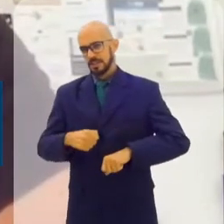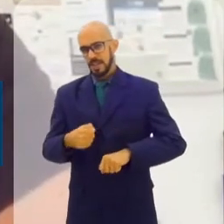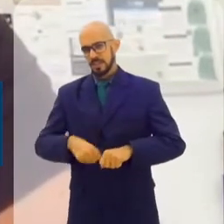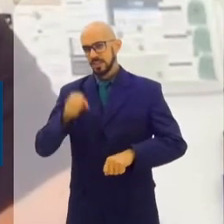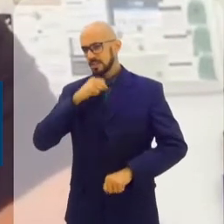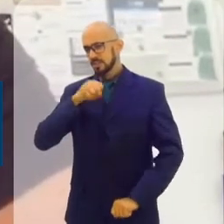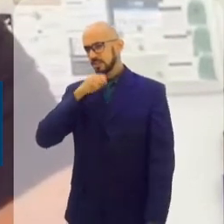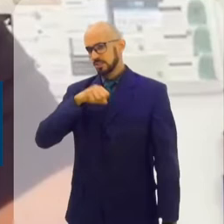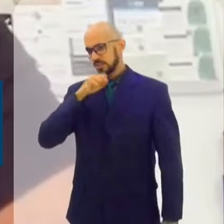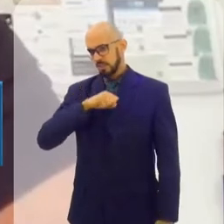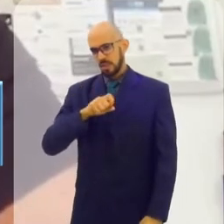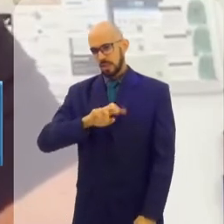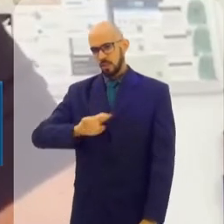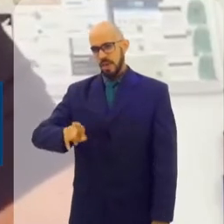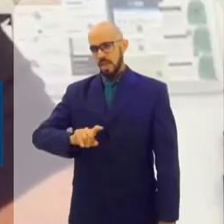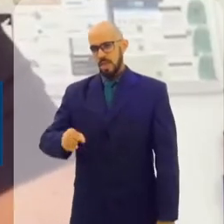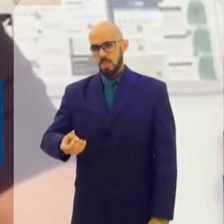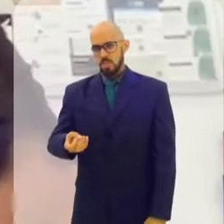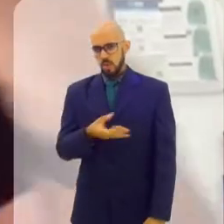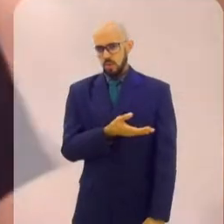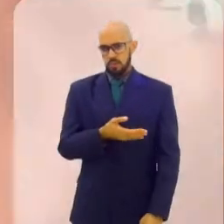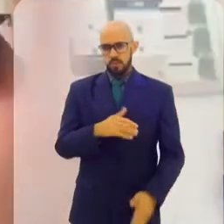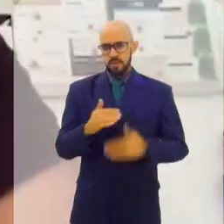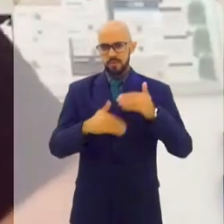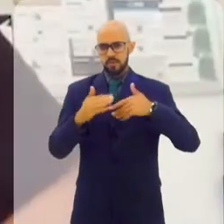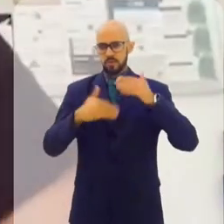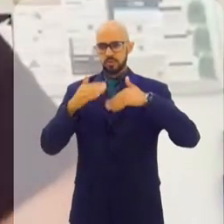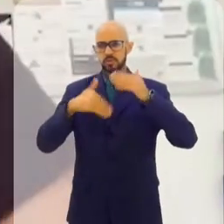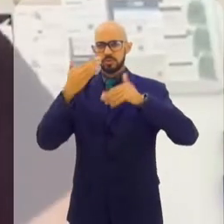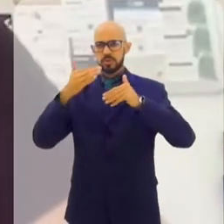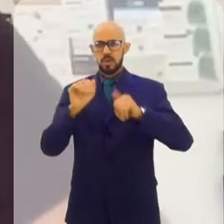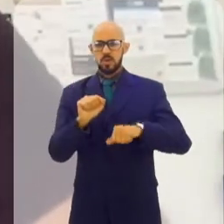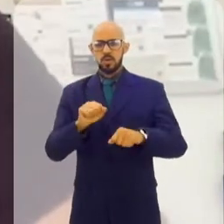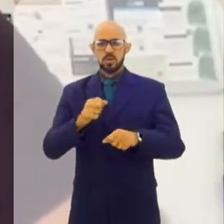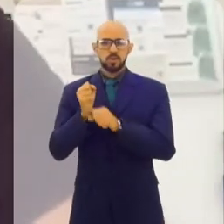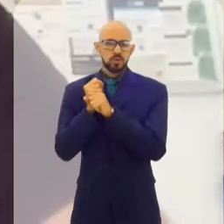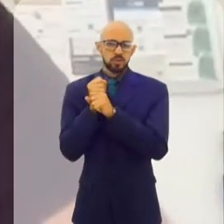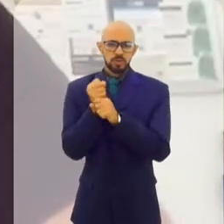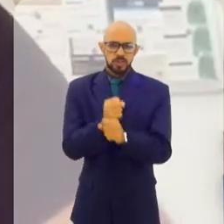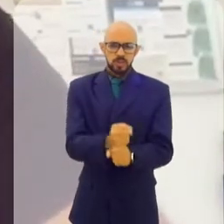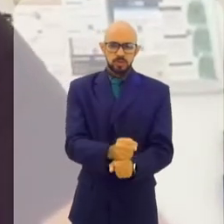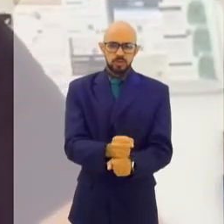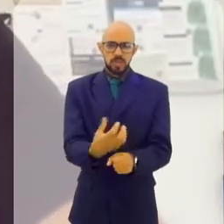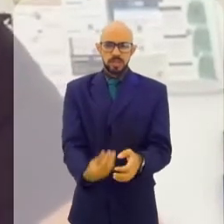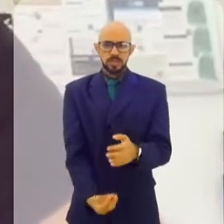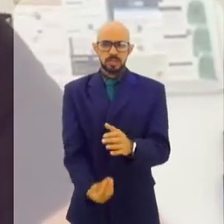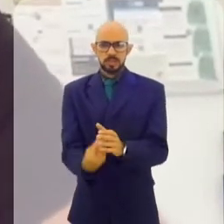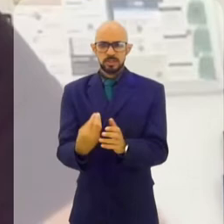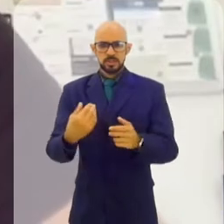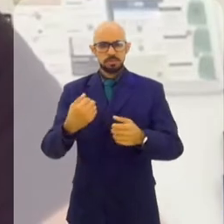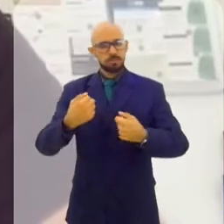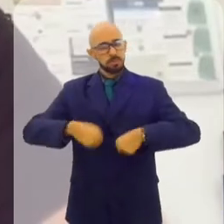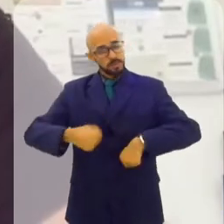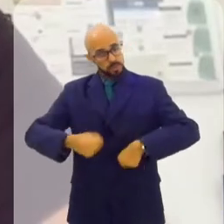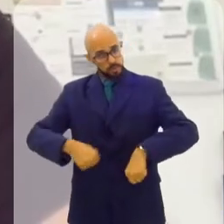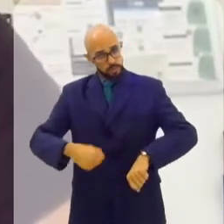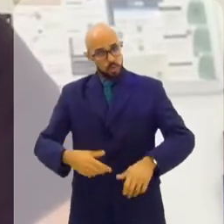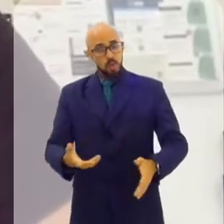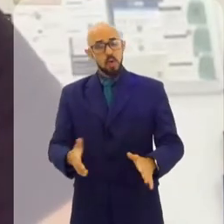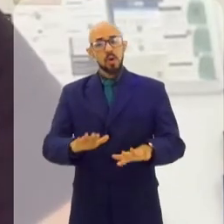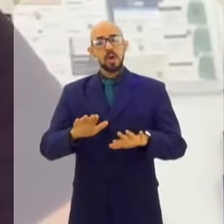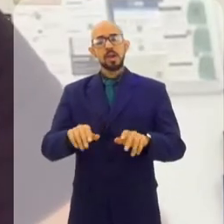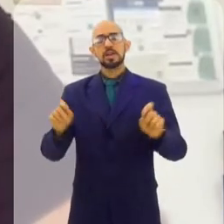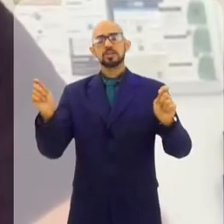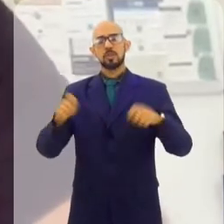é uma demanda recente, que com a evolução aí dos anos ela se tornou premente, né? E